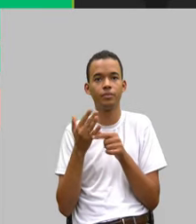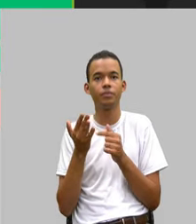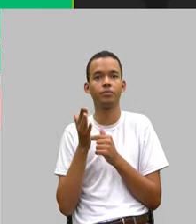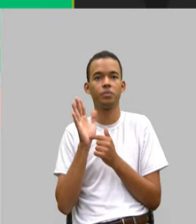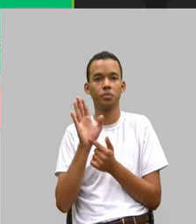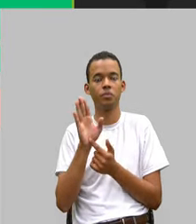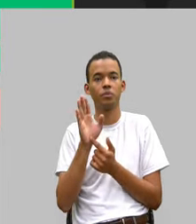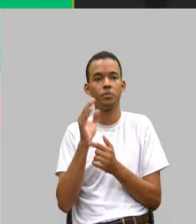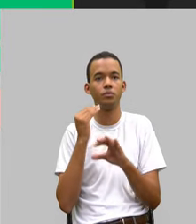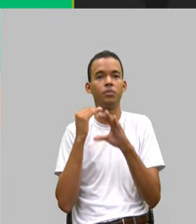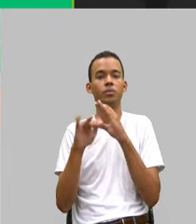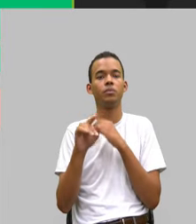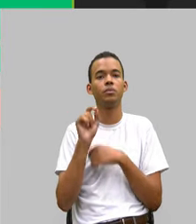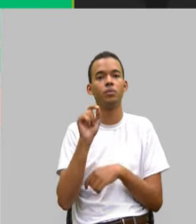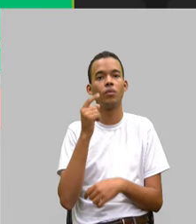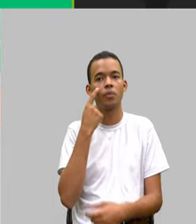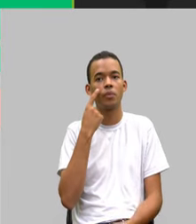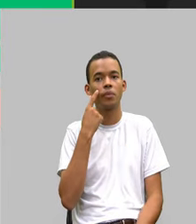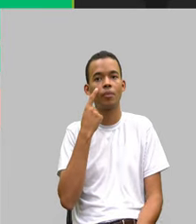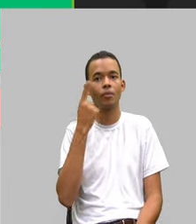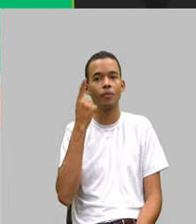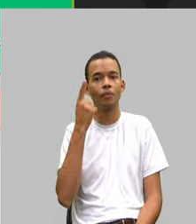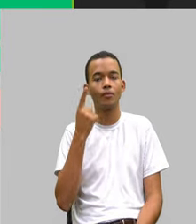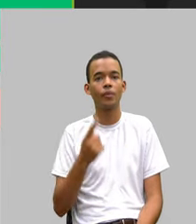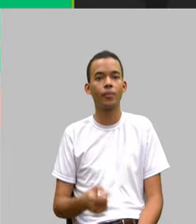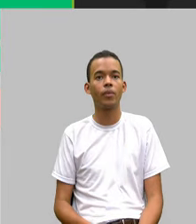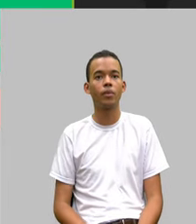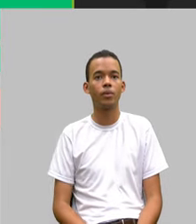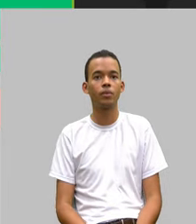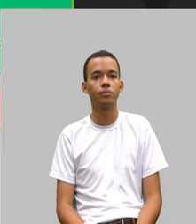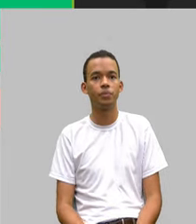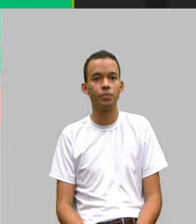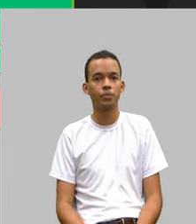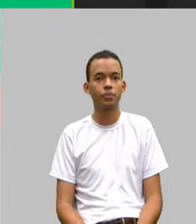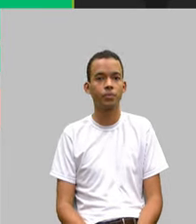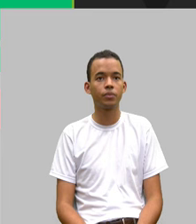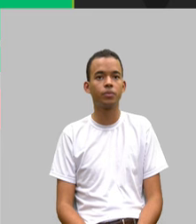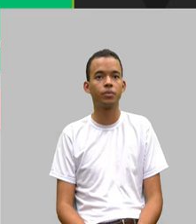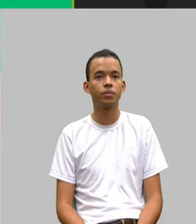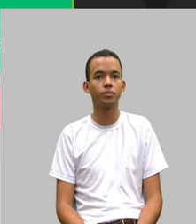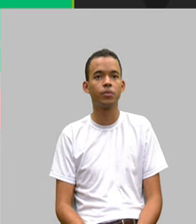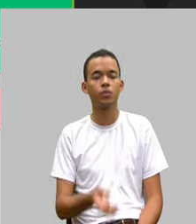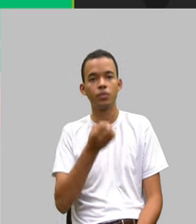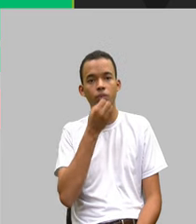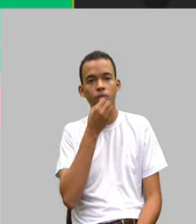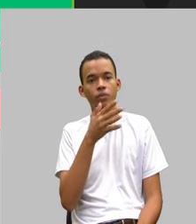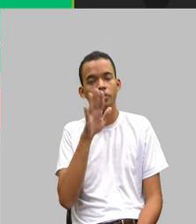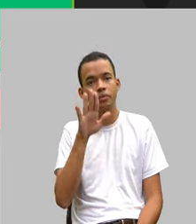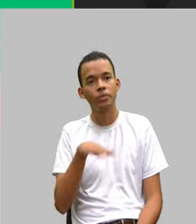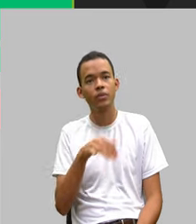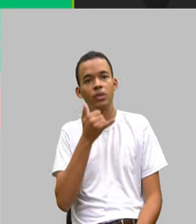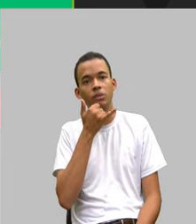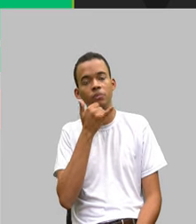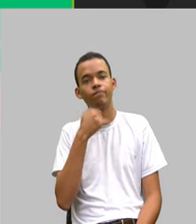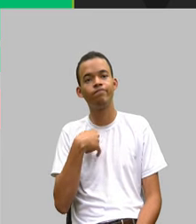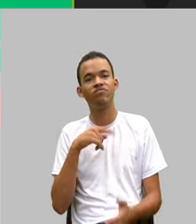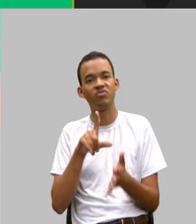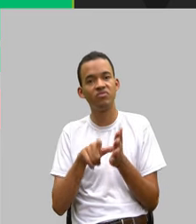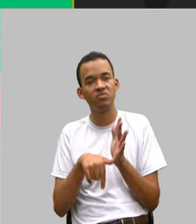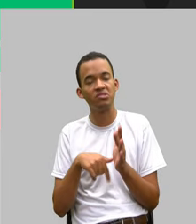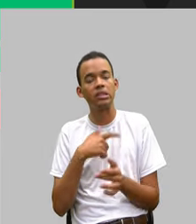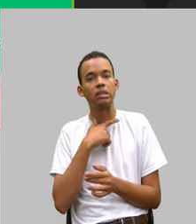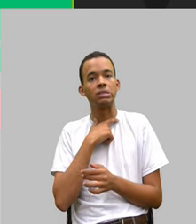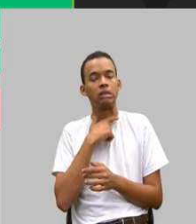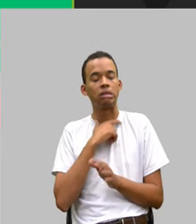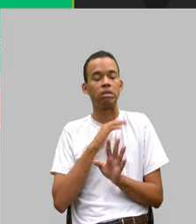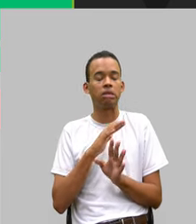Dora Sâmara demorei para dar notícias Andei meio apertado de trabalho ultimamente vamos lá fui aumentando a dose aos